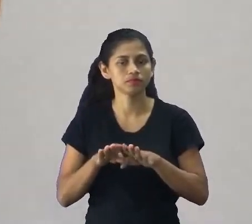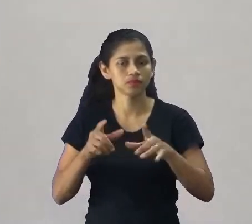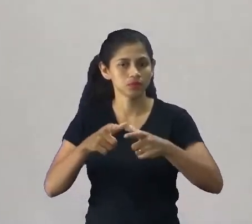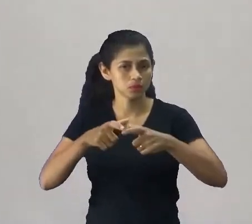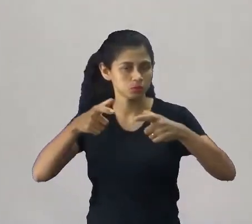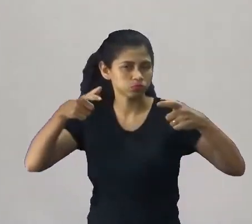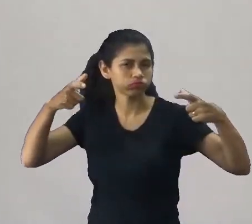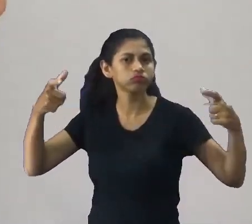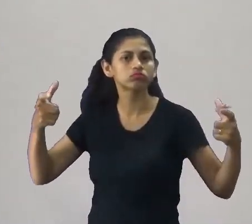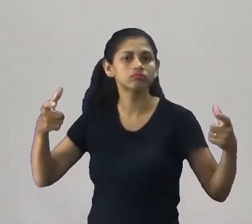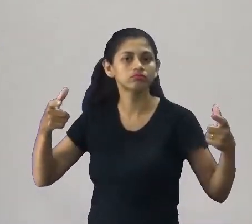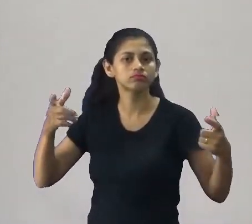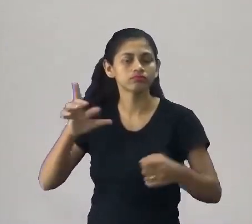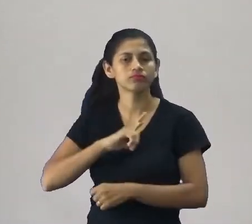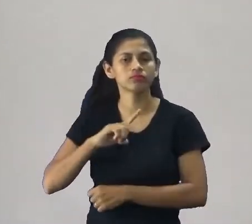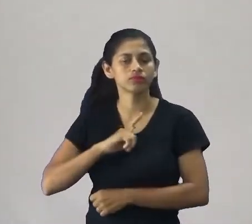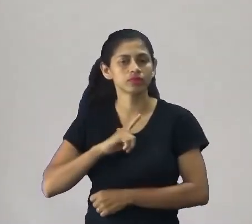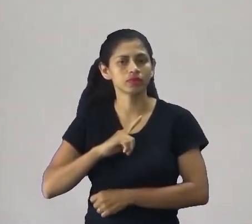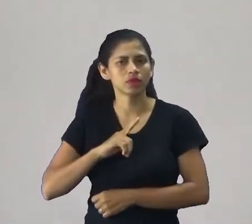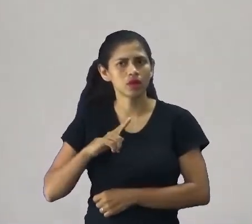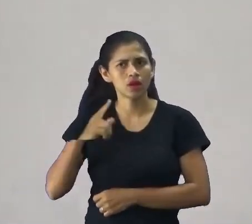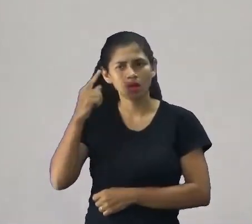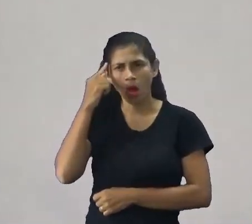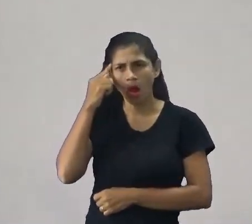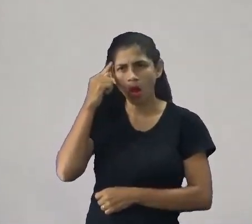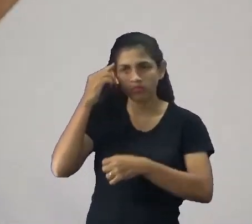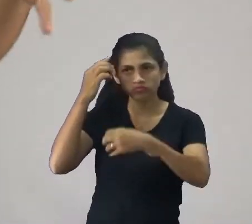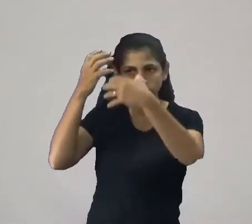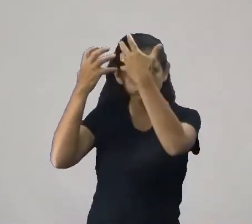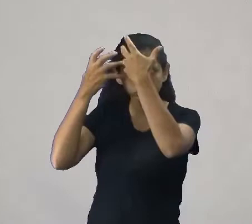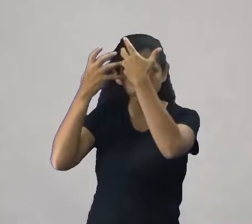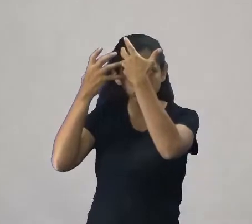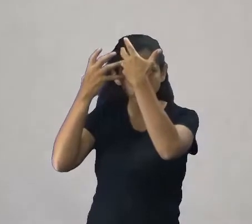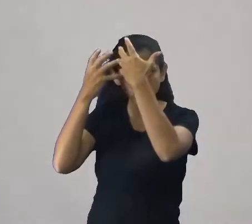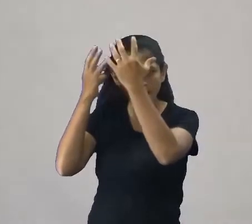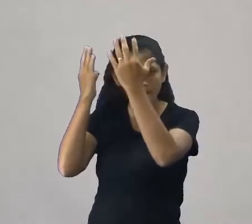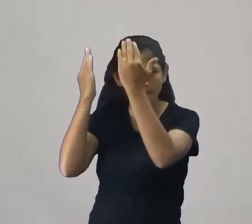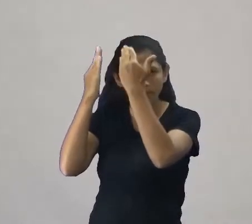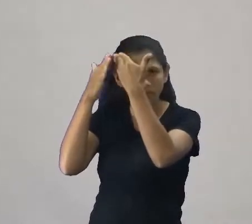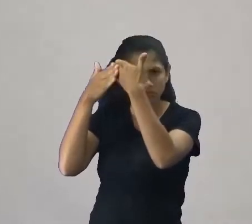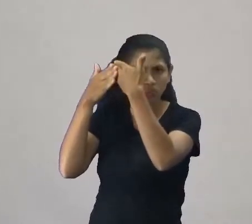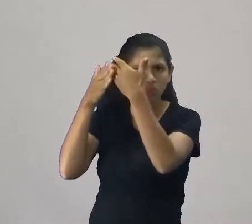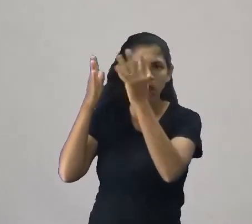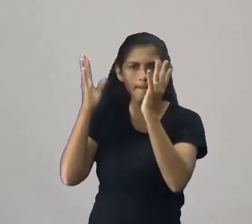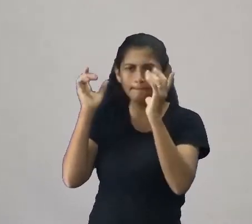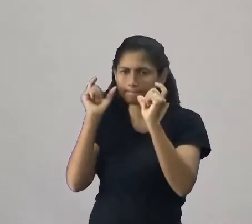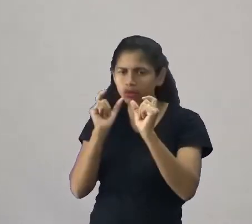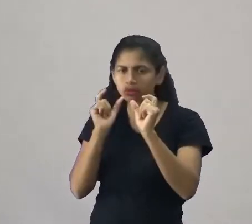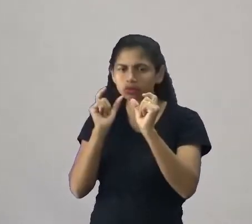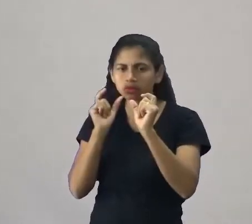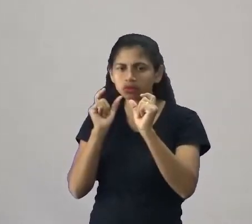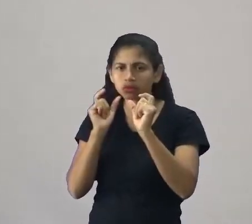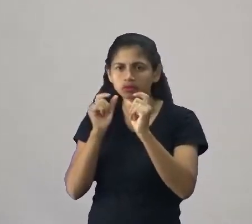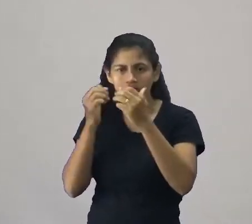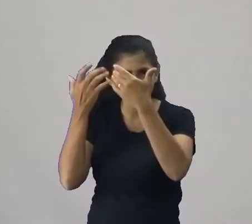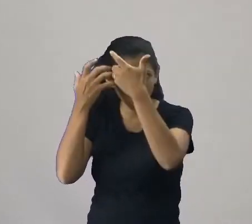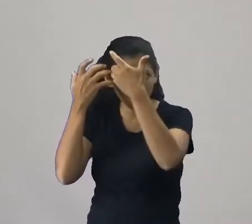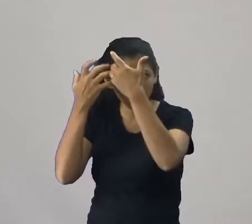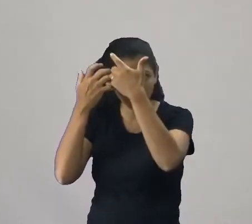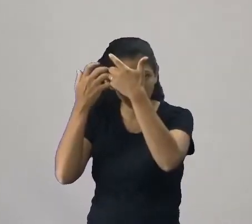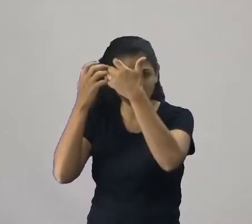são amplas, eu tenho o meu cérebro infinito aqui para pensar no que eu quero criar. Então, nesse conceito, nesse contexto, a gente tem